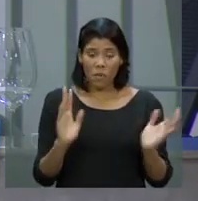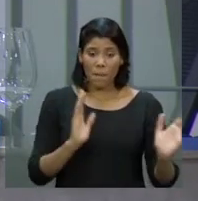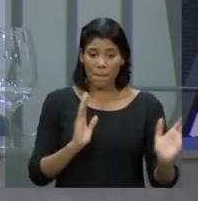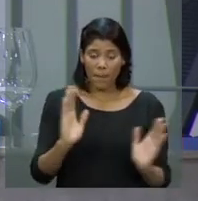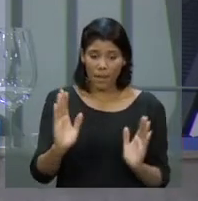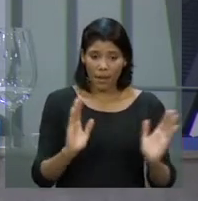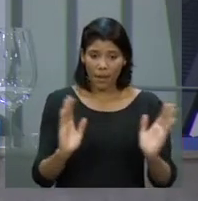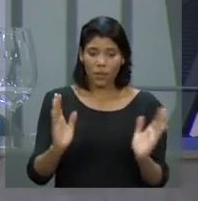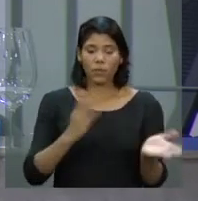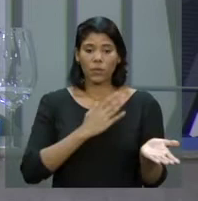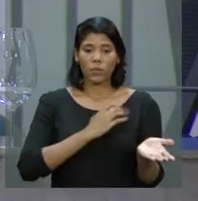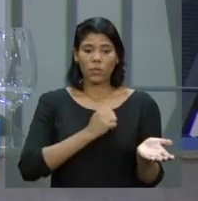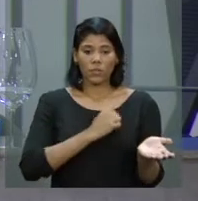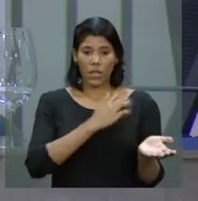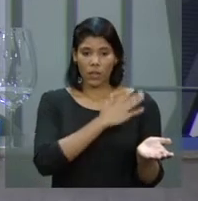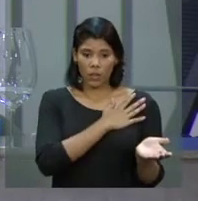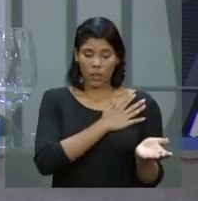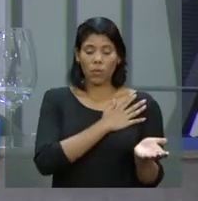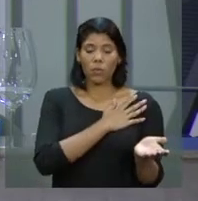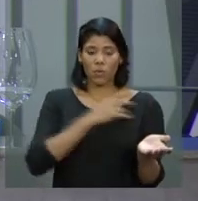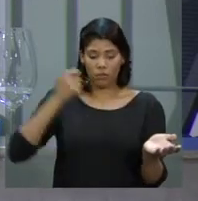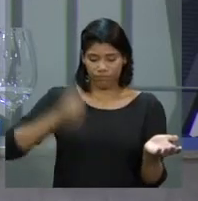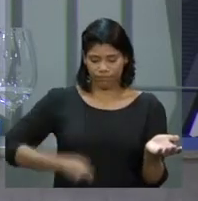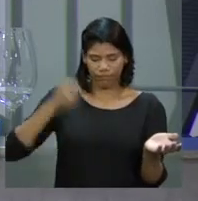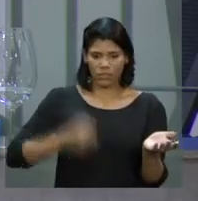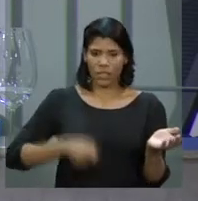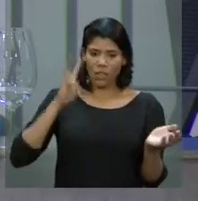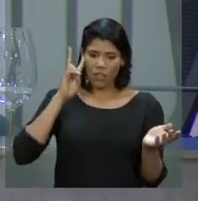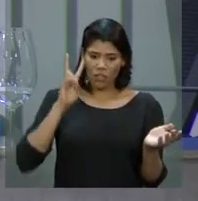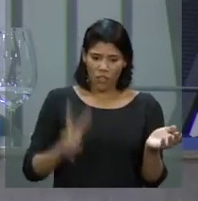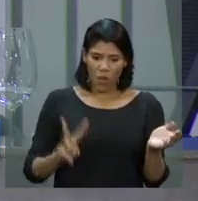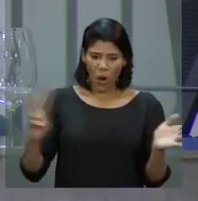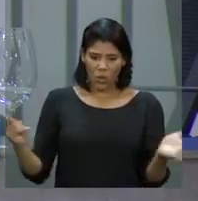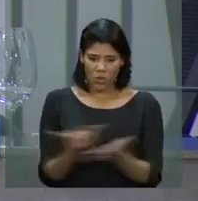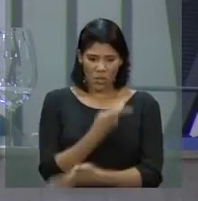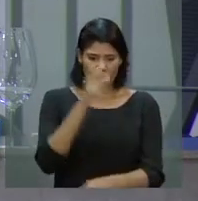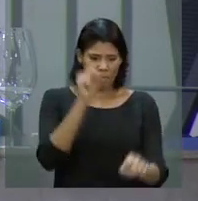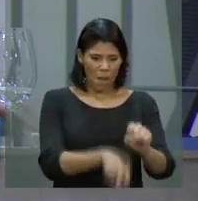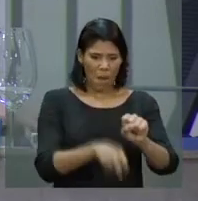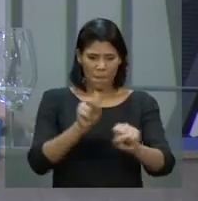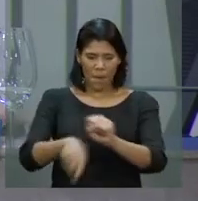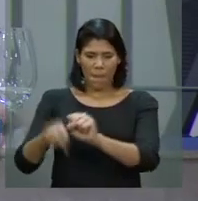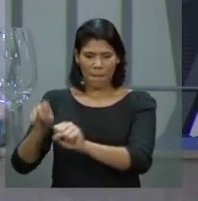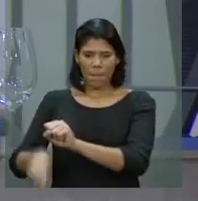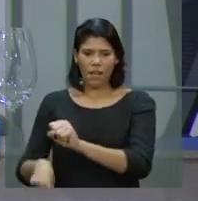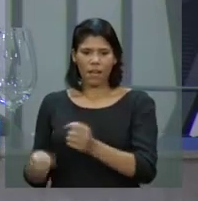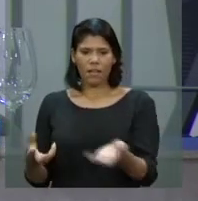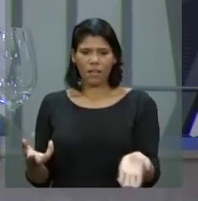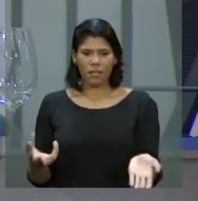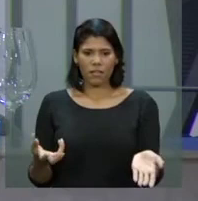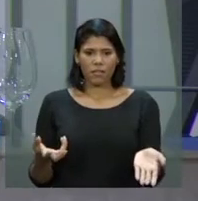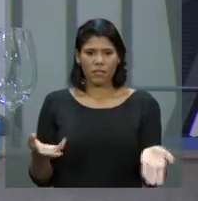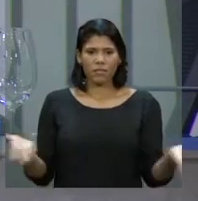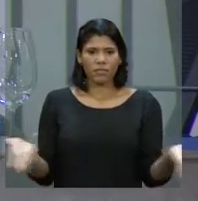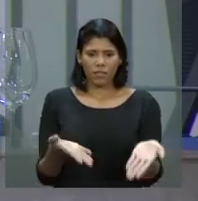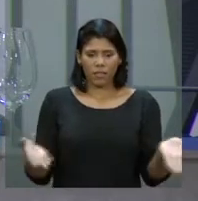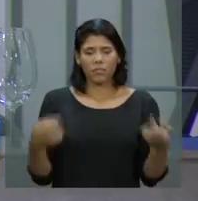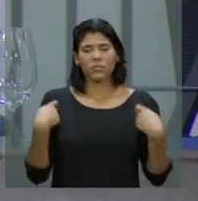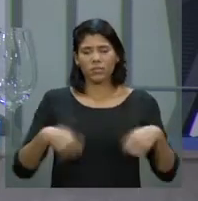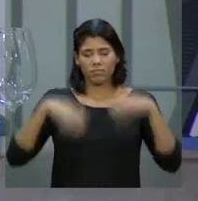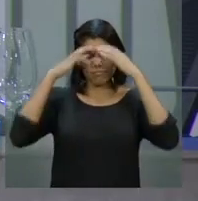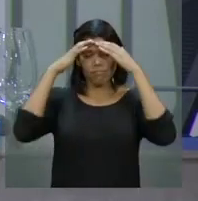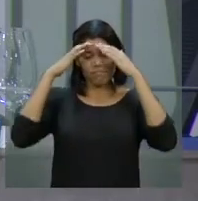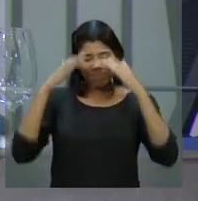ditadura e que chegue-se a um ponto de dar um basta, né? De dar um basta e que um novo regramento seja capaz